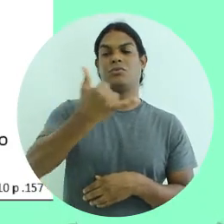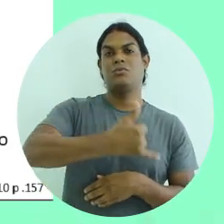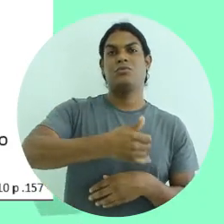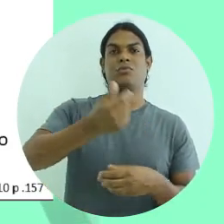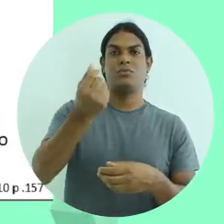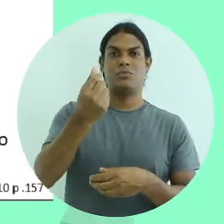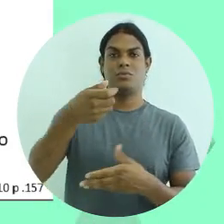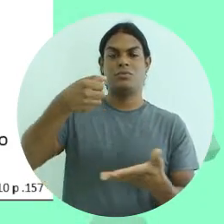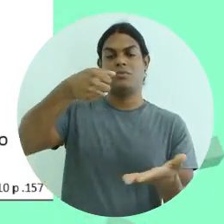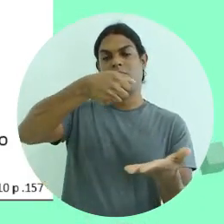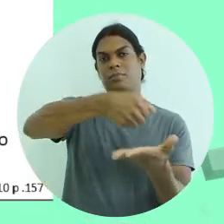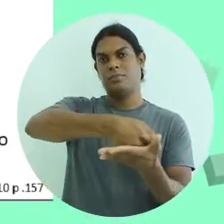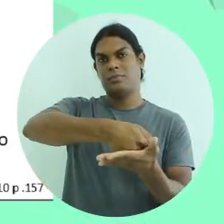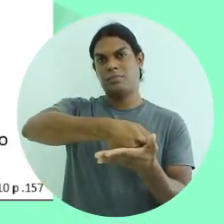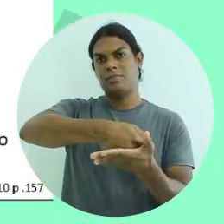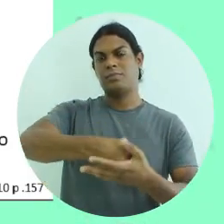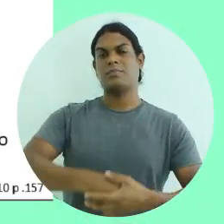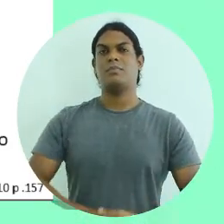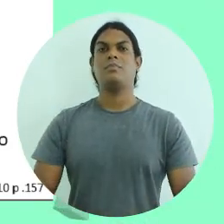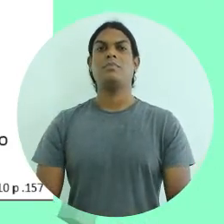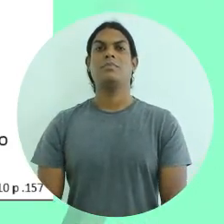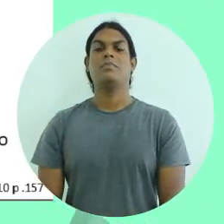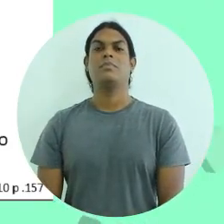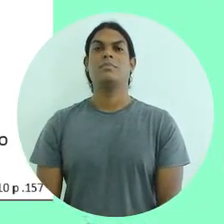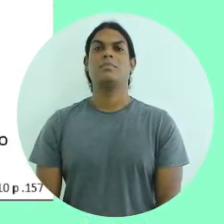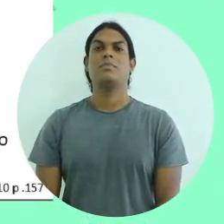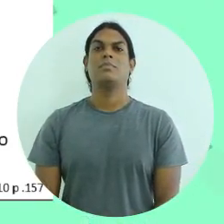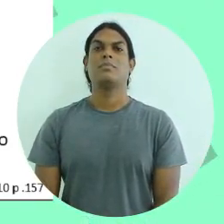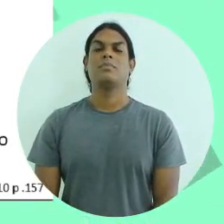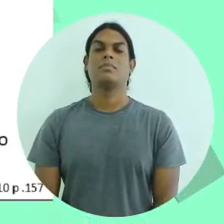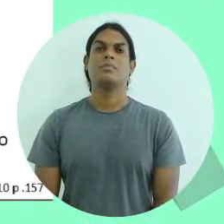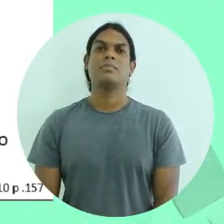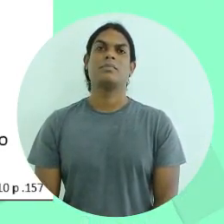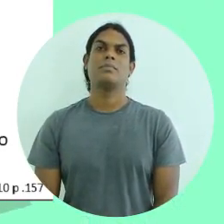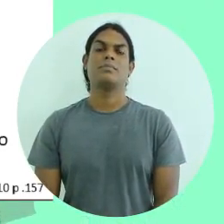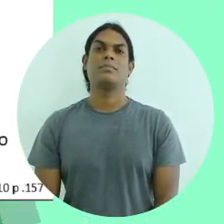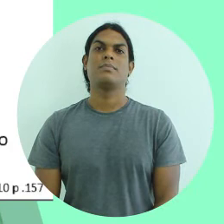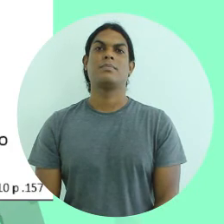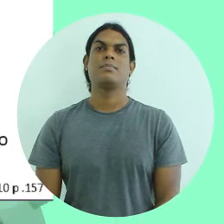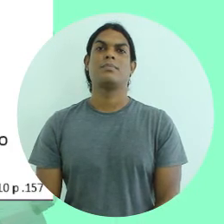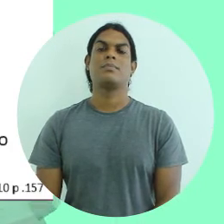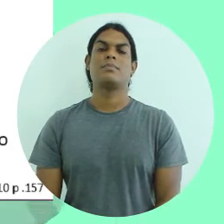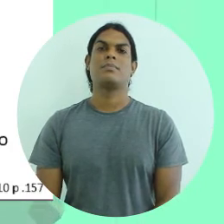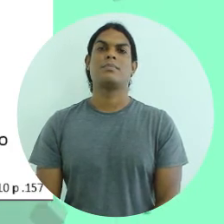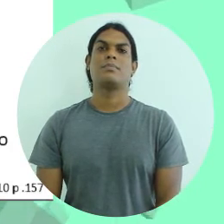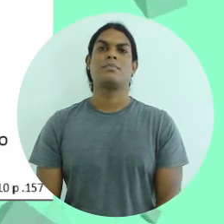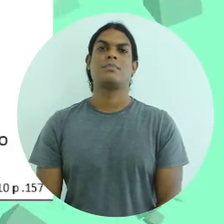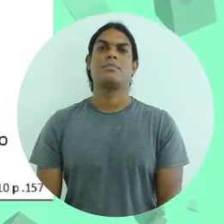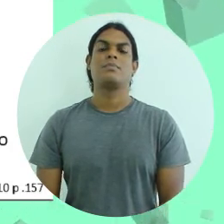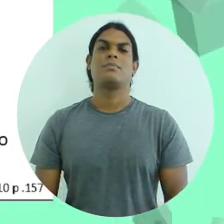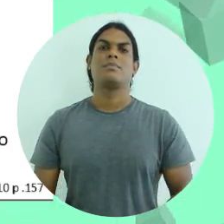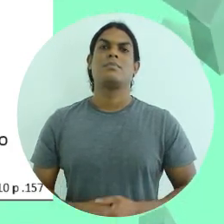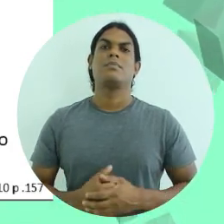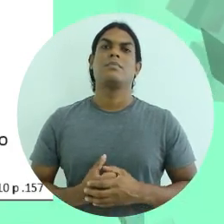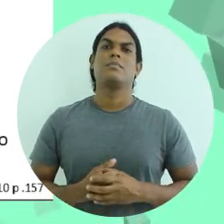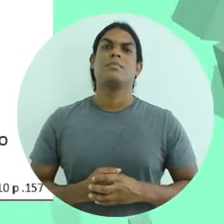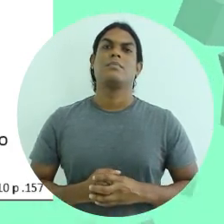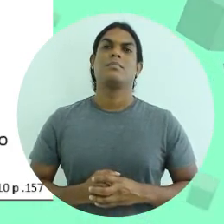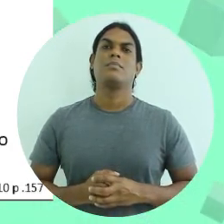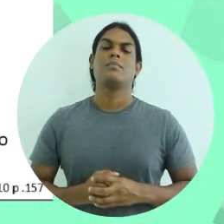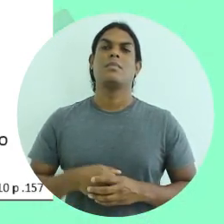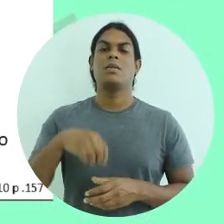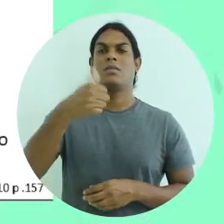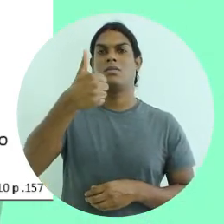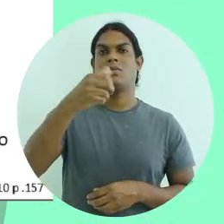pagar, né, ou receber esse pagamento pelo processo, pelo produto comprado. E o